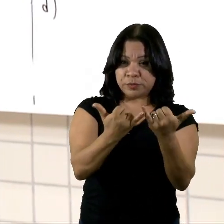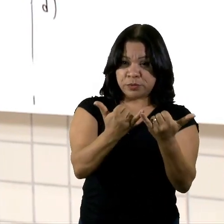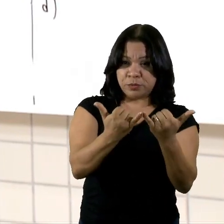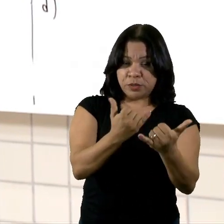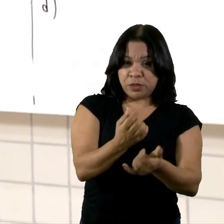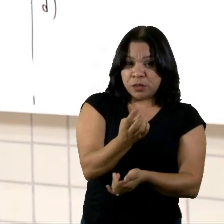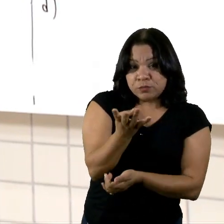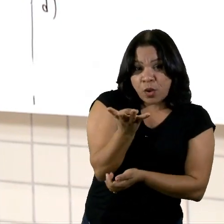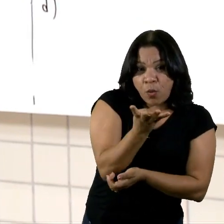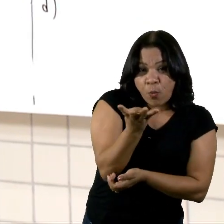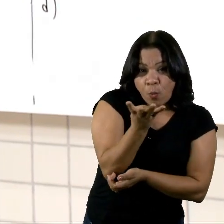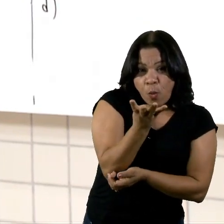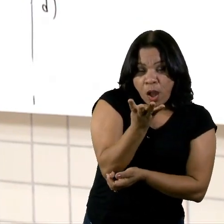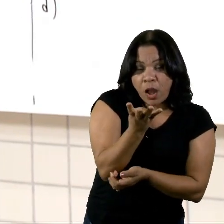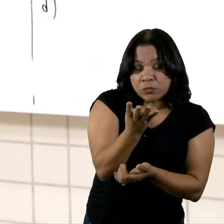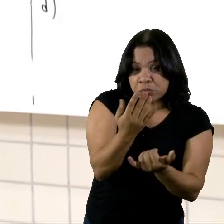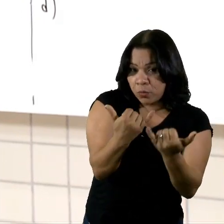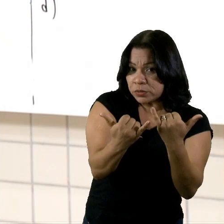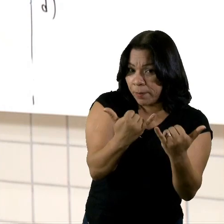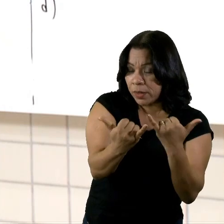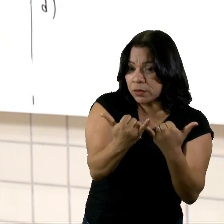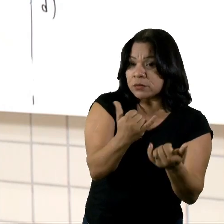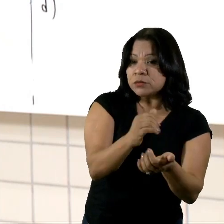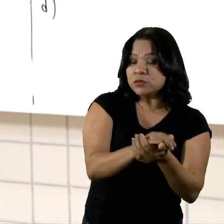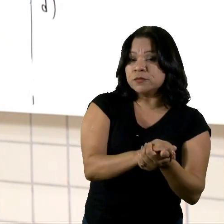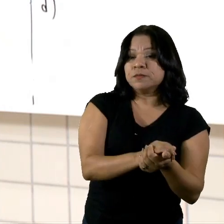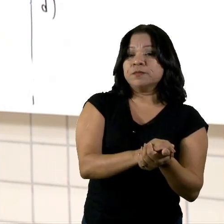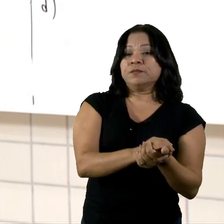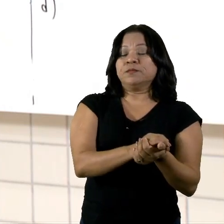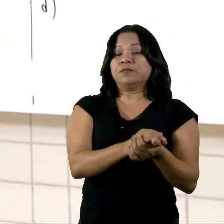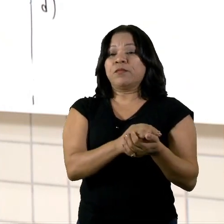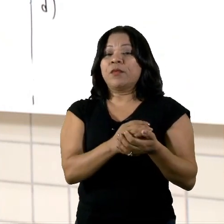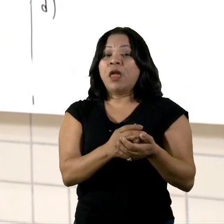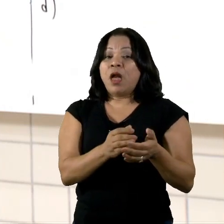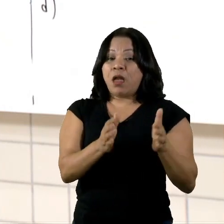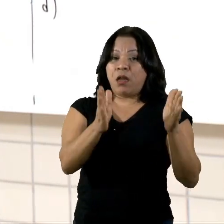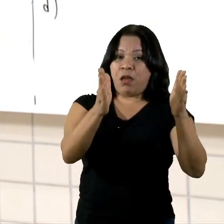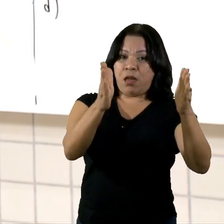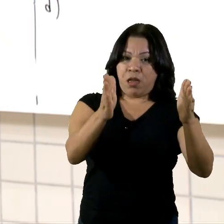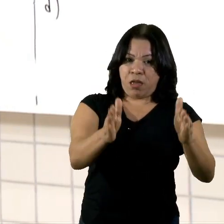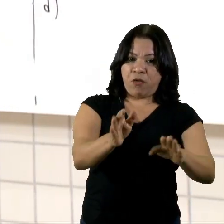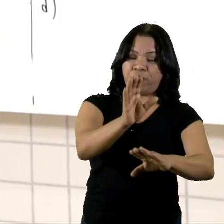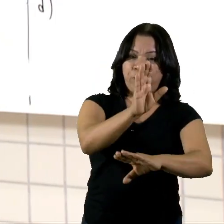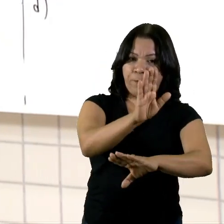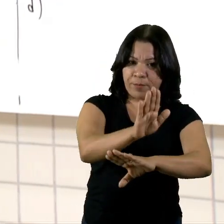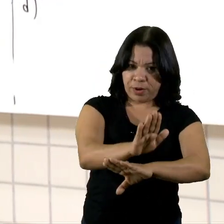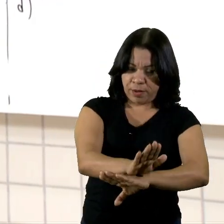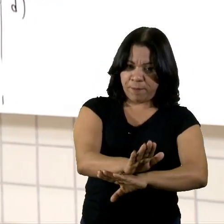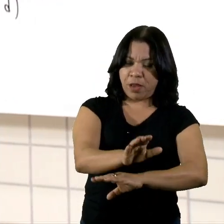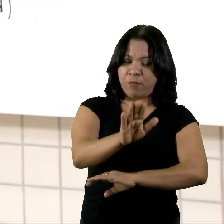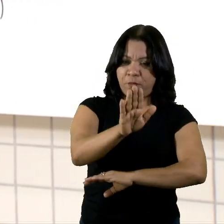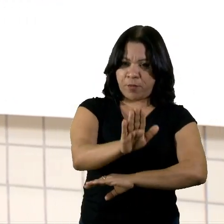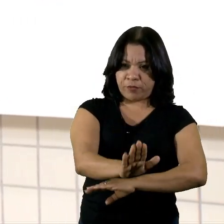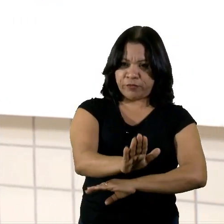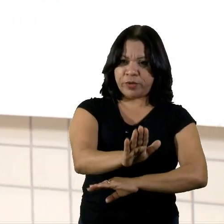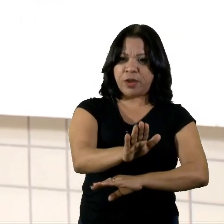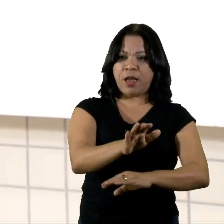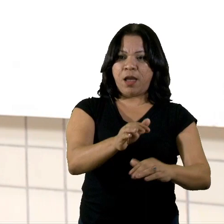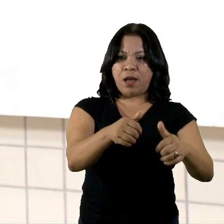primeiros termos aqui, são semelhantes, né? Eu vou manter a parte literal, né, as variáveis. Então,